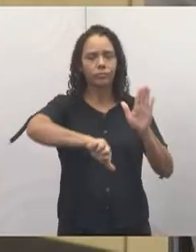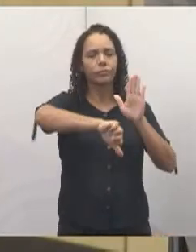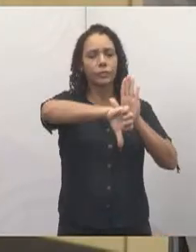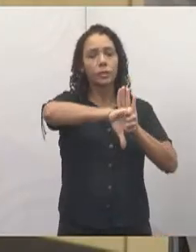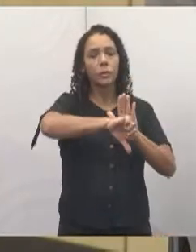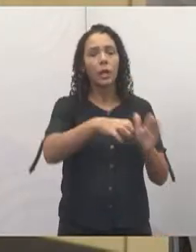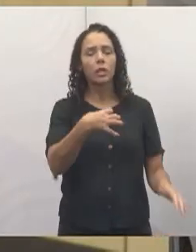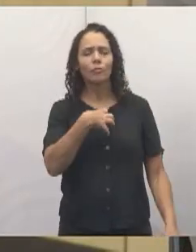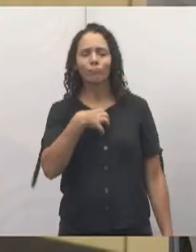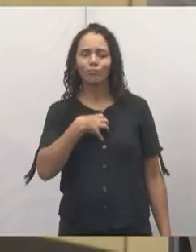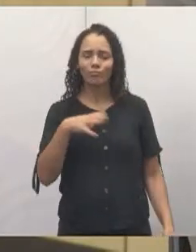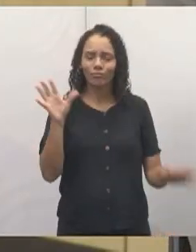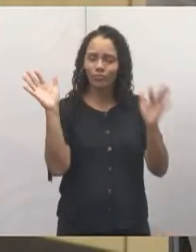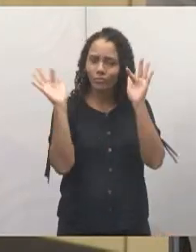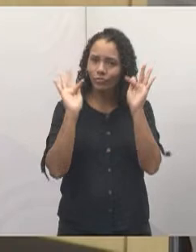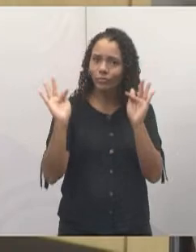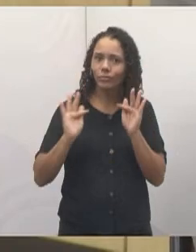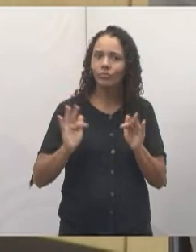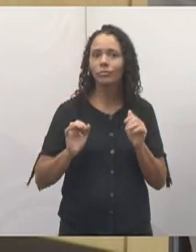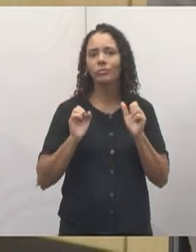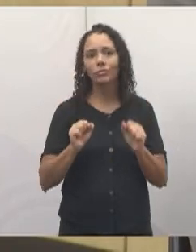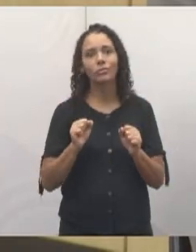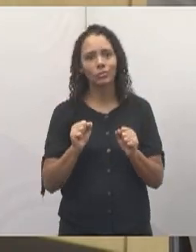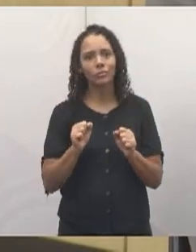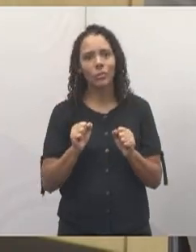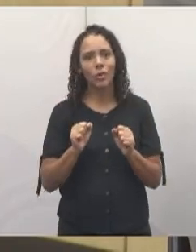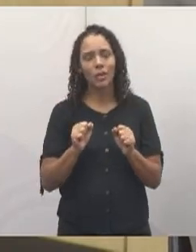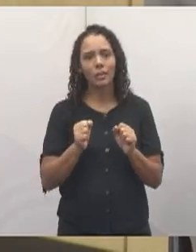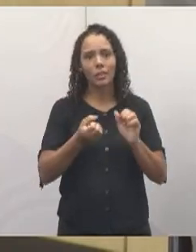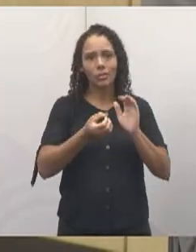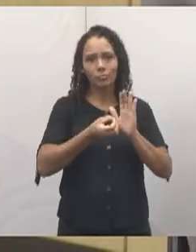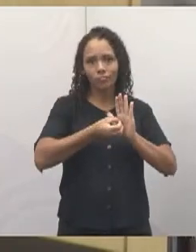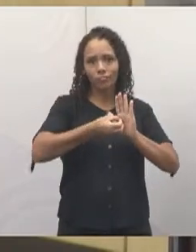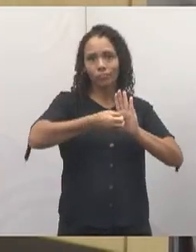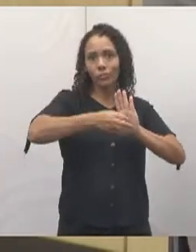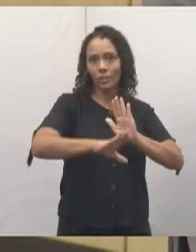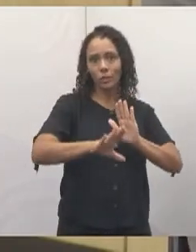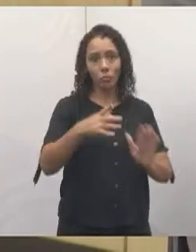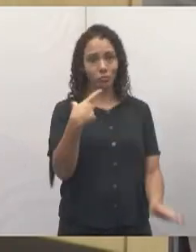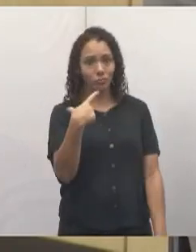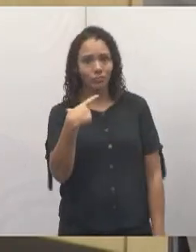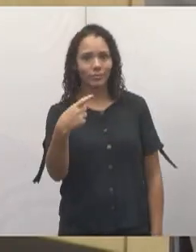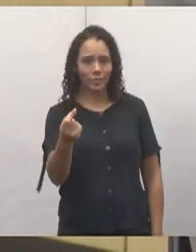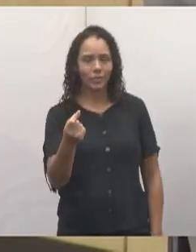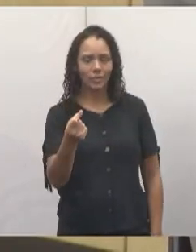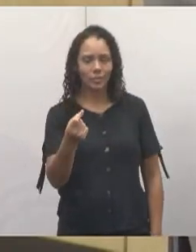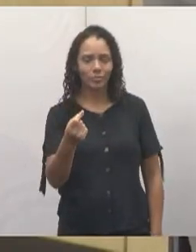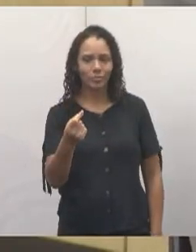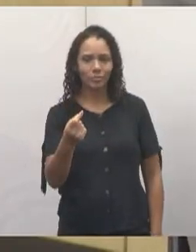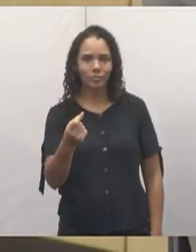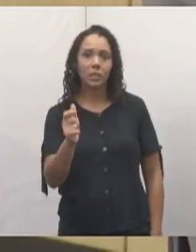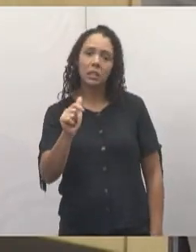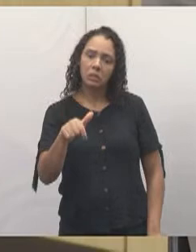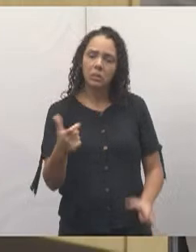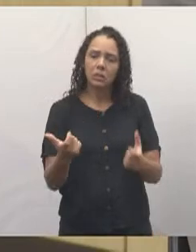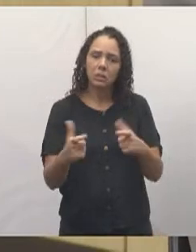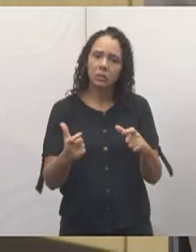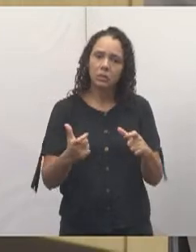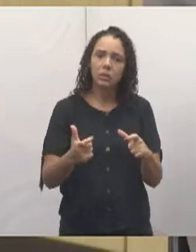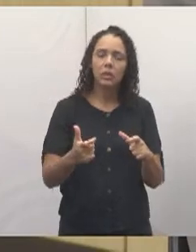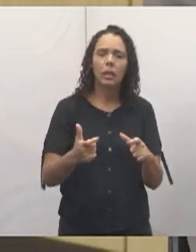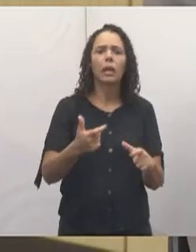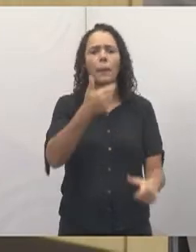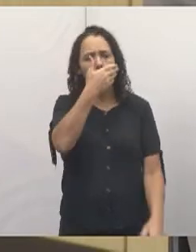fazer parte, né, de ter sido indicado, né, ainda mais nessa casa, como eu falei. Meu pai acho que foi vereador